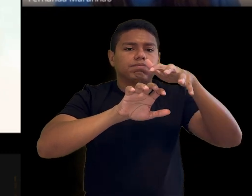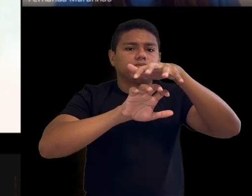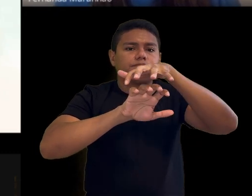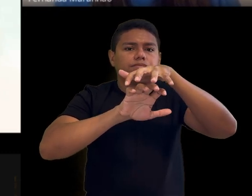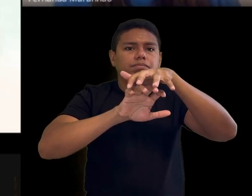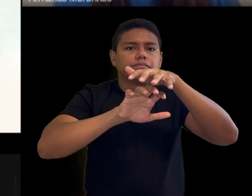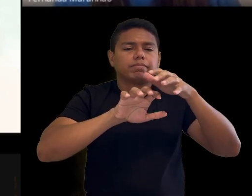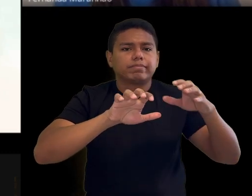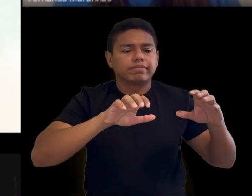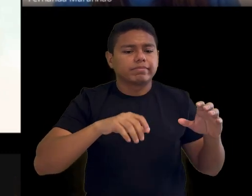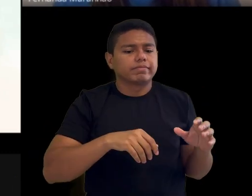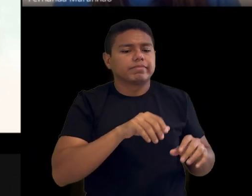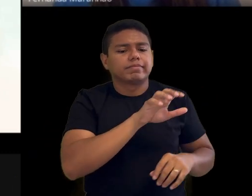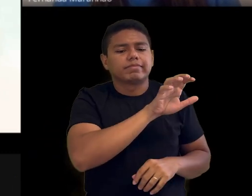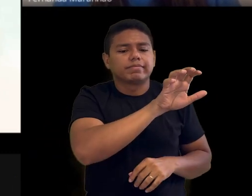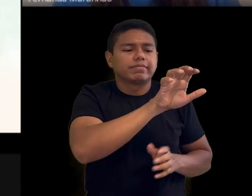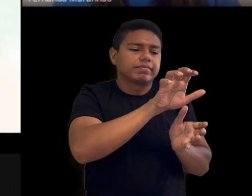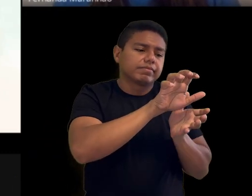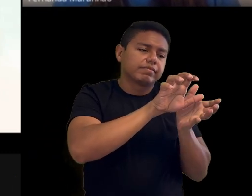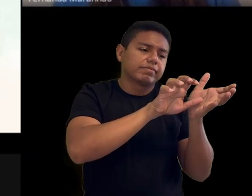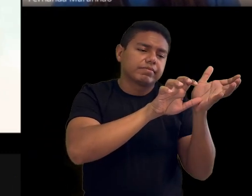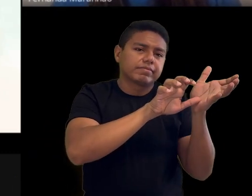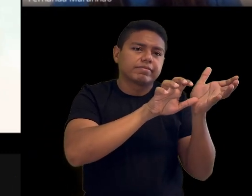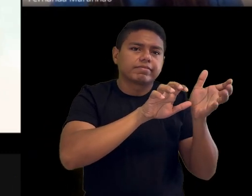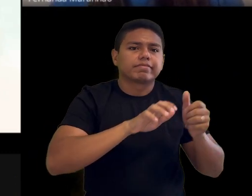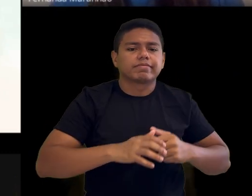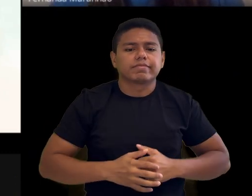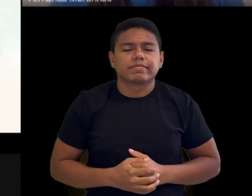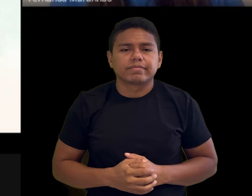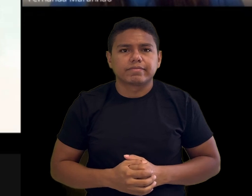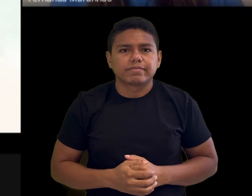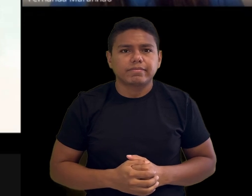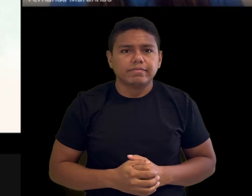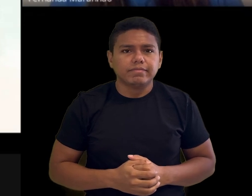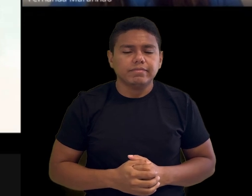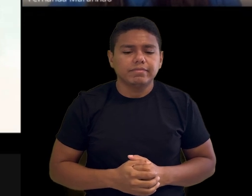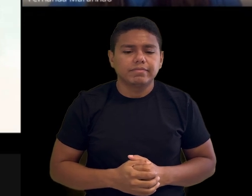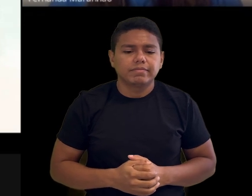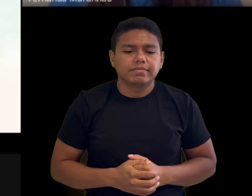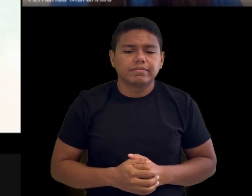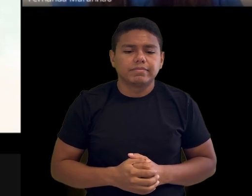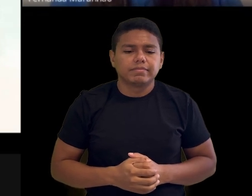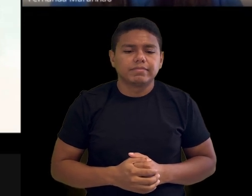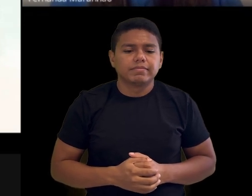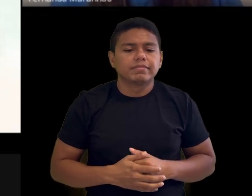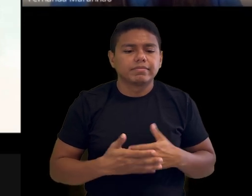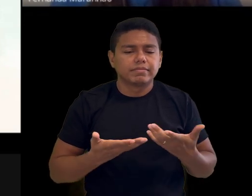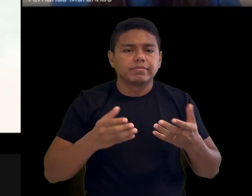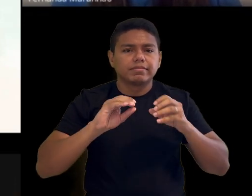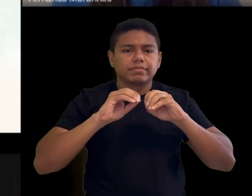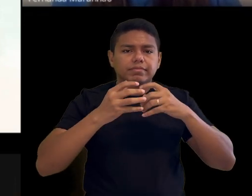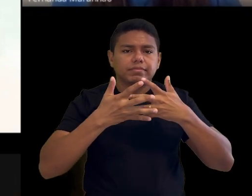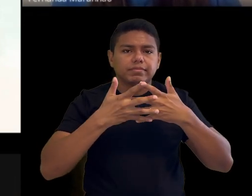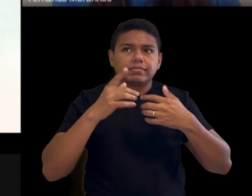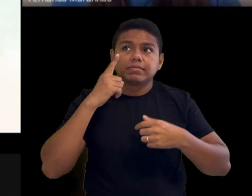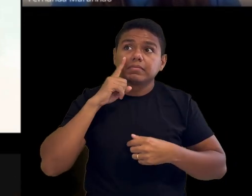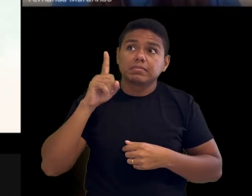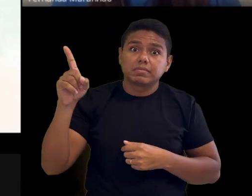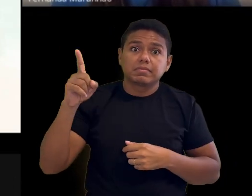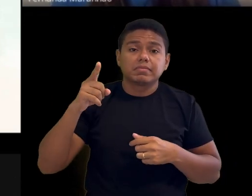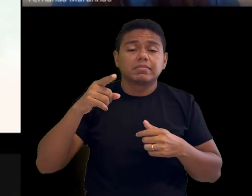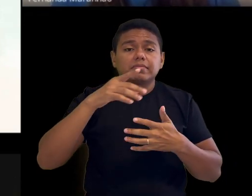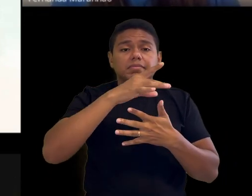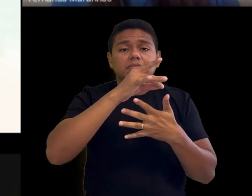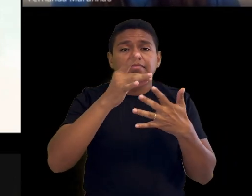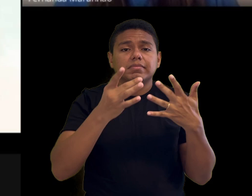orifício cervical interno do útero. Nesse próximo slide, vamos destrinchar os principais achados de quadro clínico.